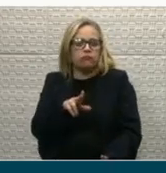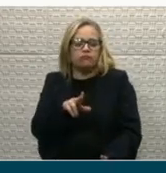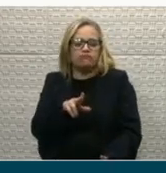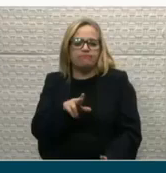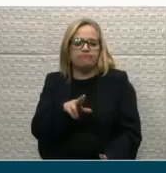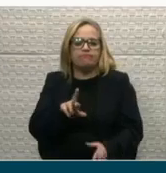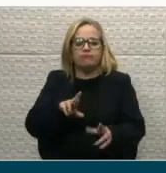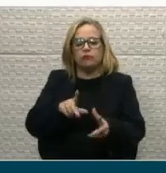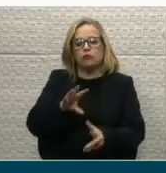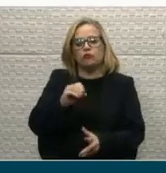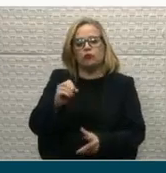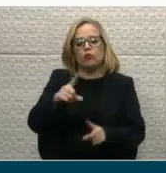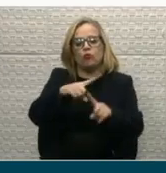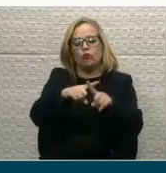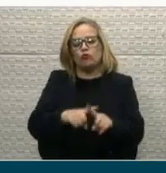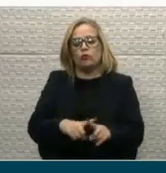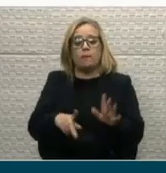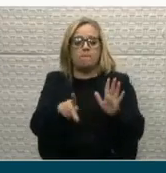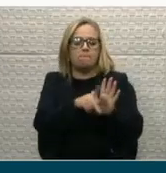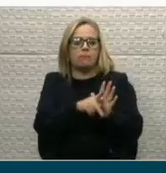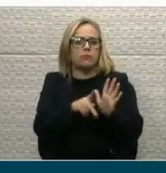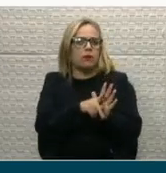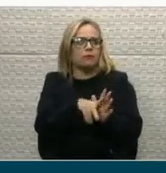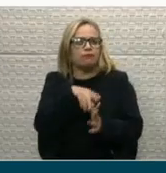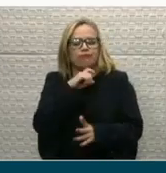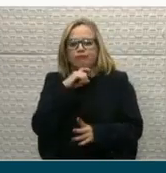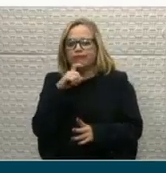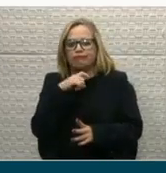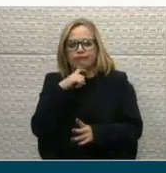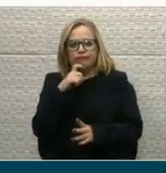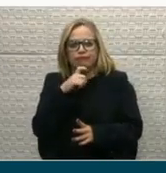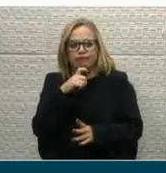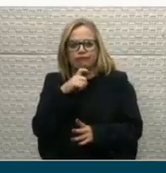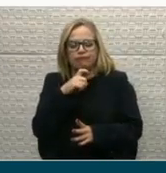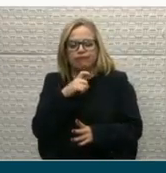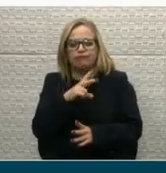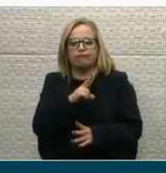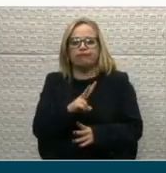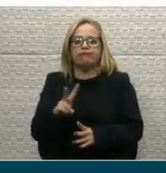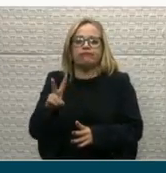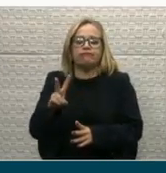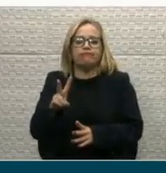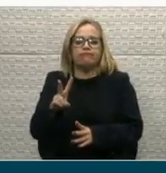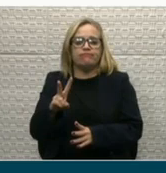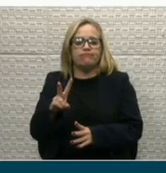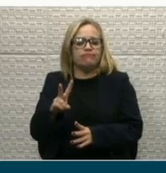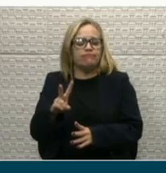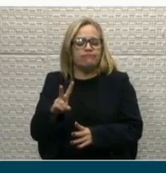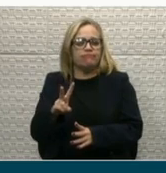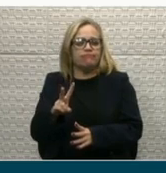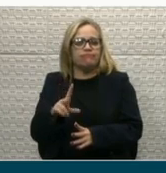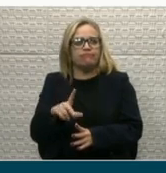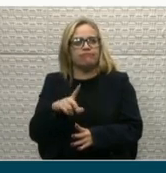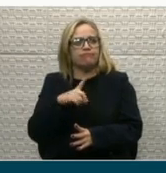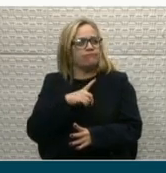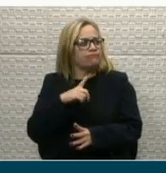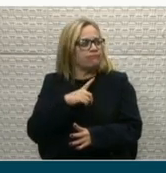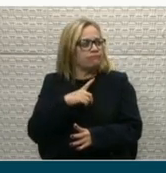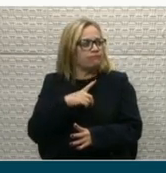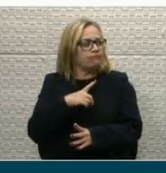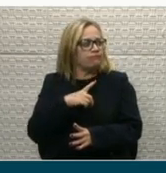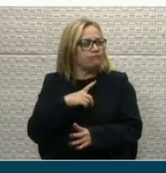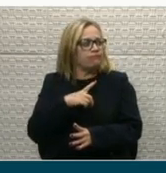elevado em um múltiplo de si mesmo. Então, eu não consigo vetores v, tais que t de v